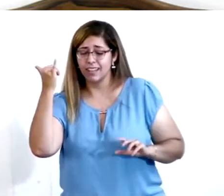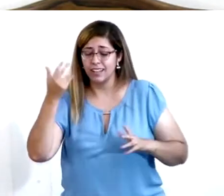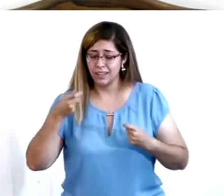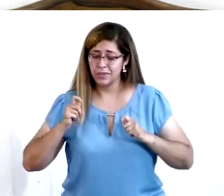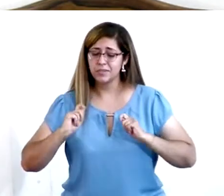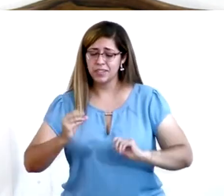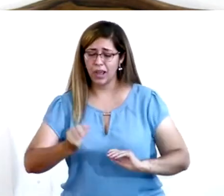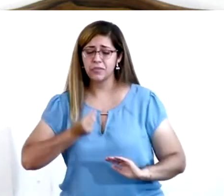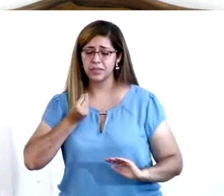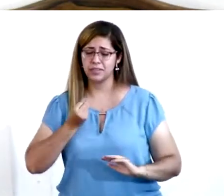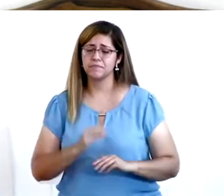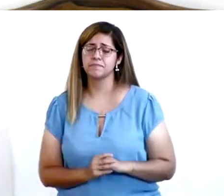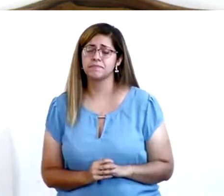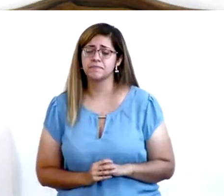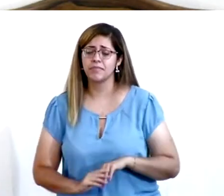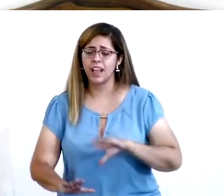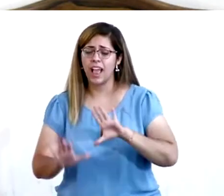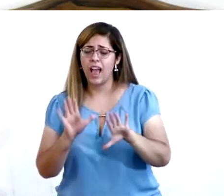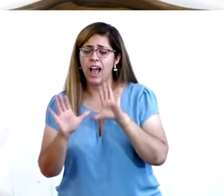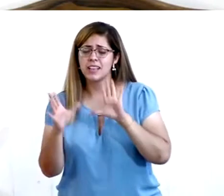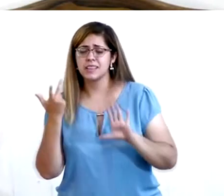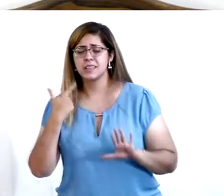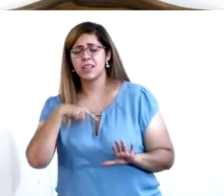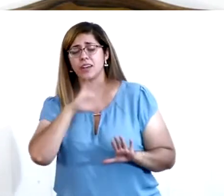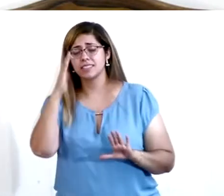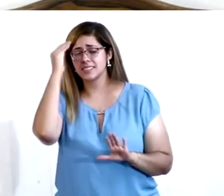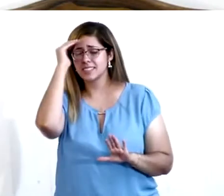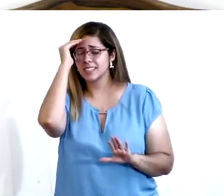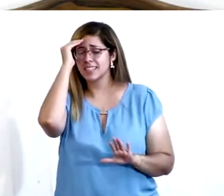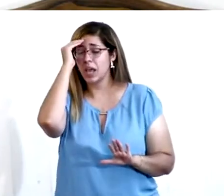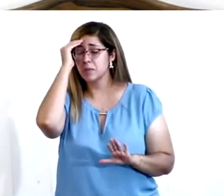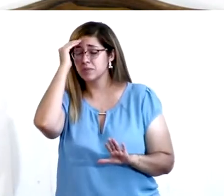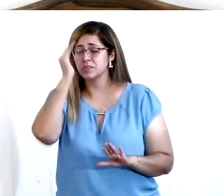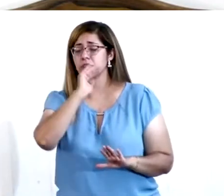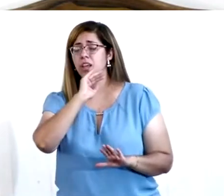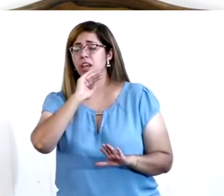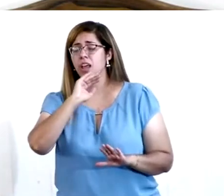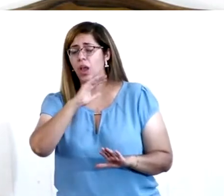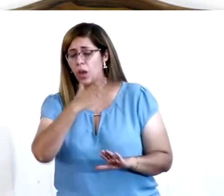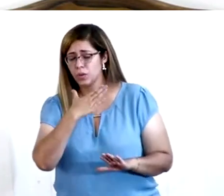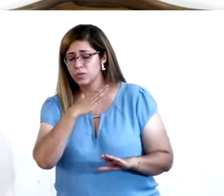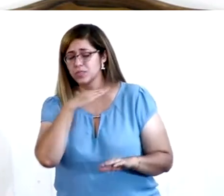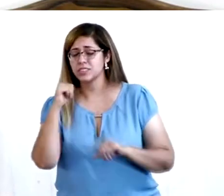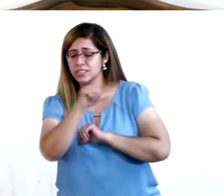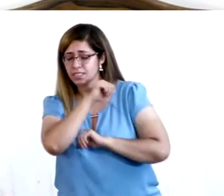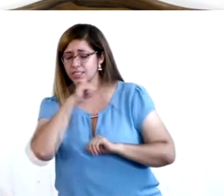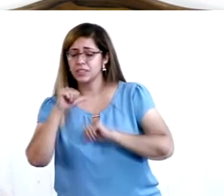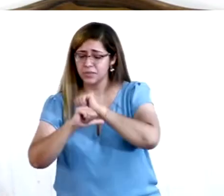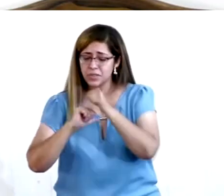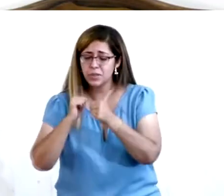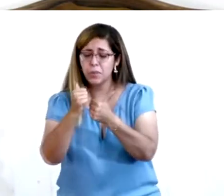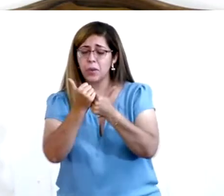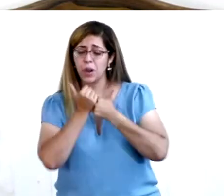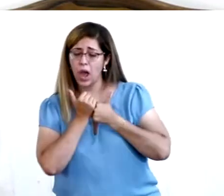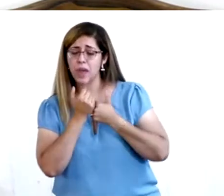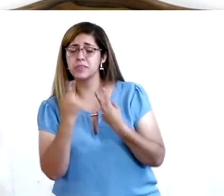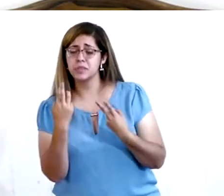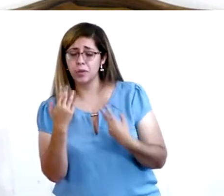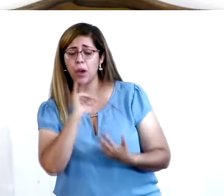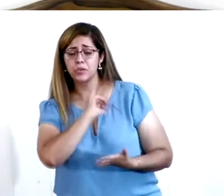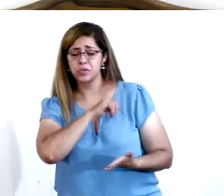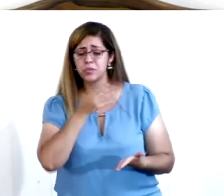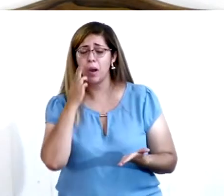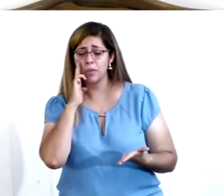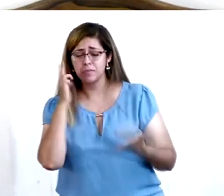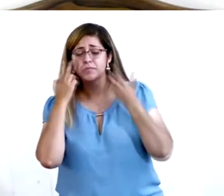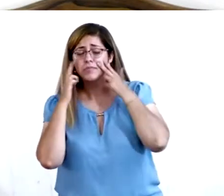vida. Compreendermos que o Senhor deu testemunho a homens, como João, como os dois Joões aqui, e que eles